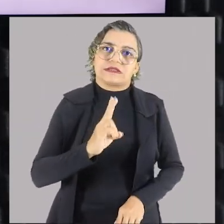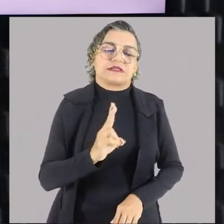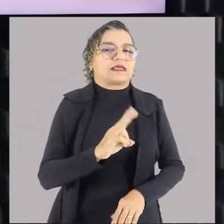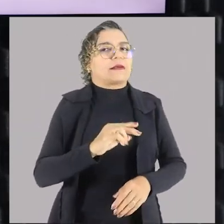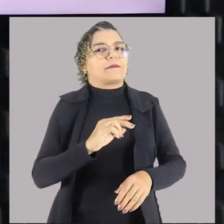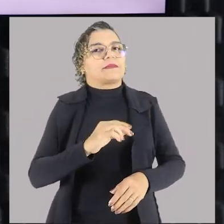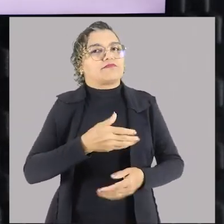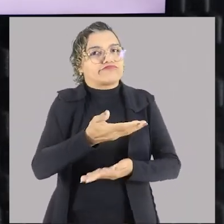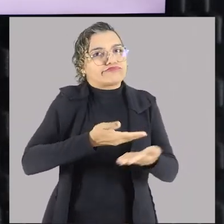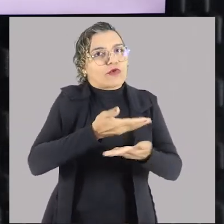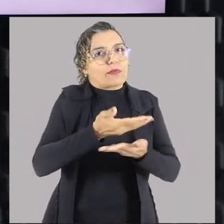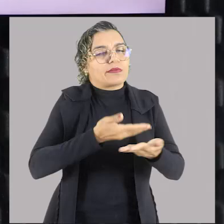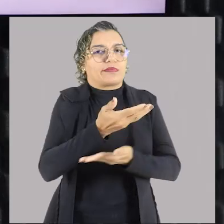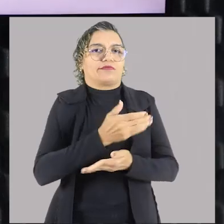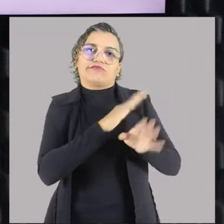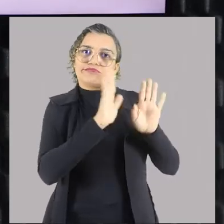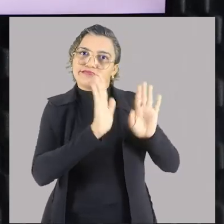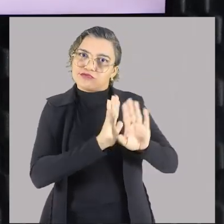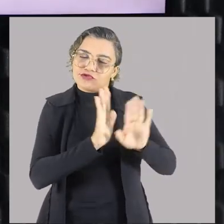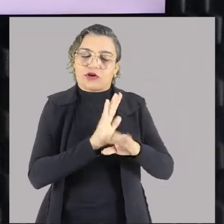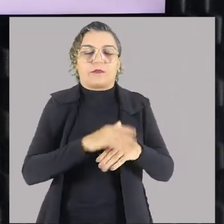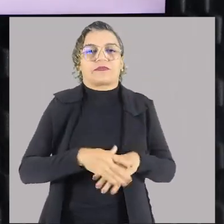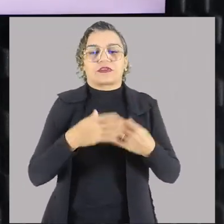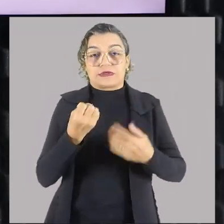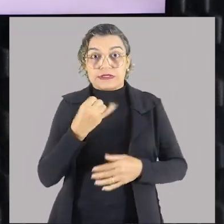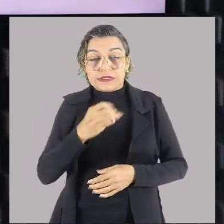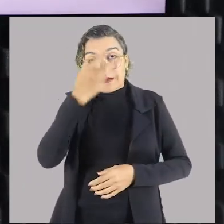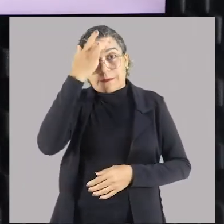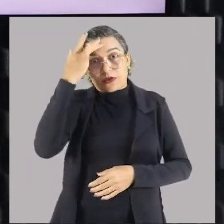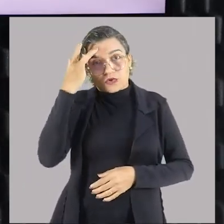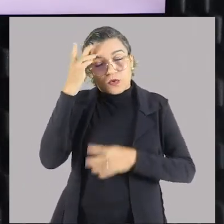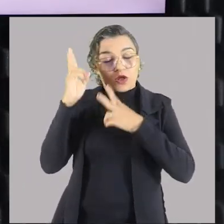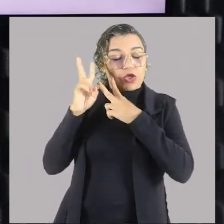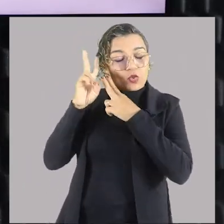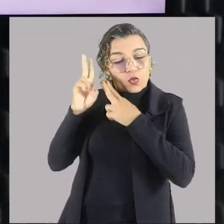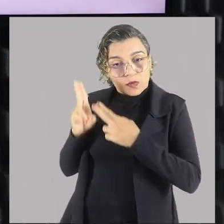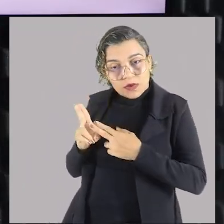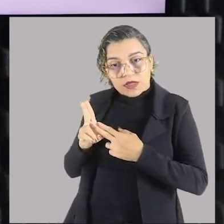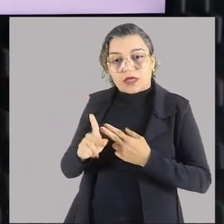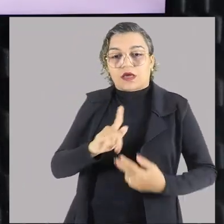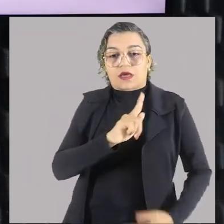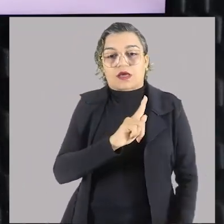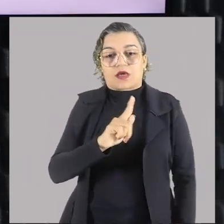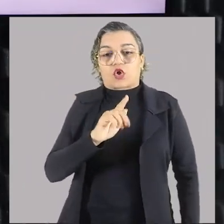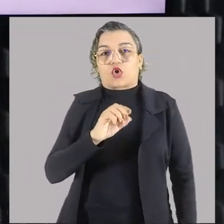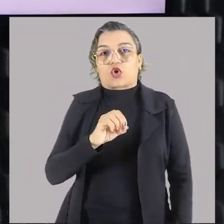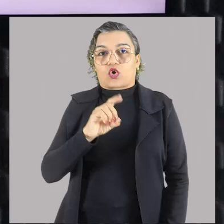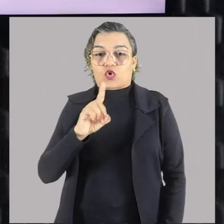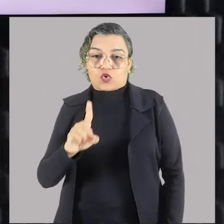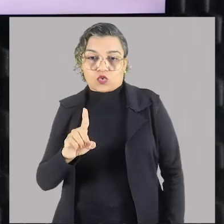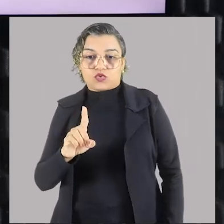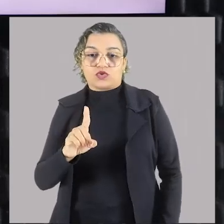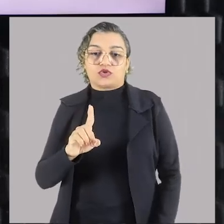de despedida. A pessoa vai dormir, aí você diz good night, have a good night, tá